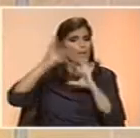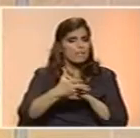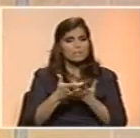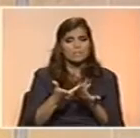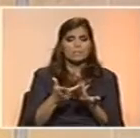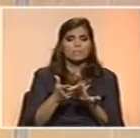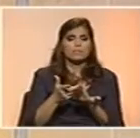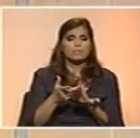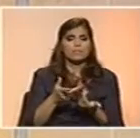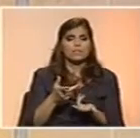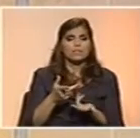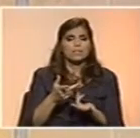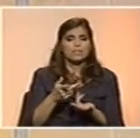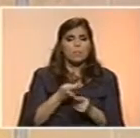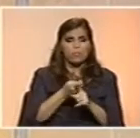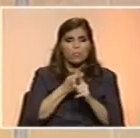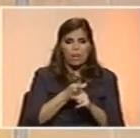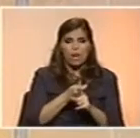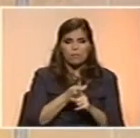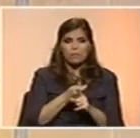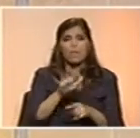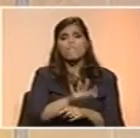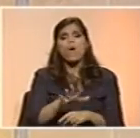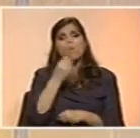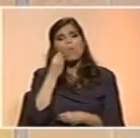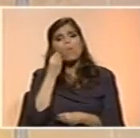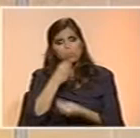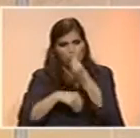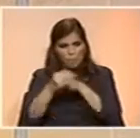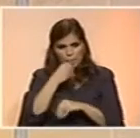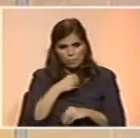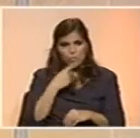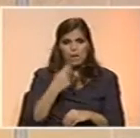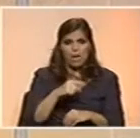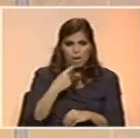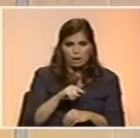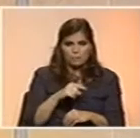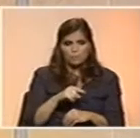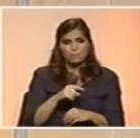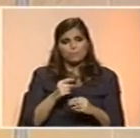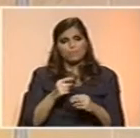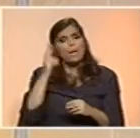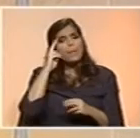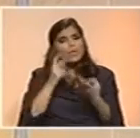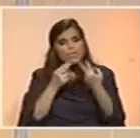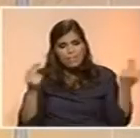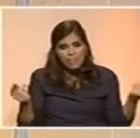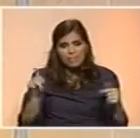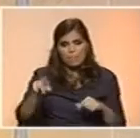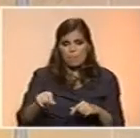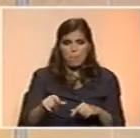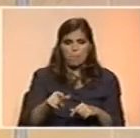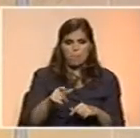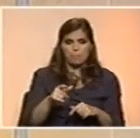provocados pela forma como nós nos alimentamos. Há impacto em termos de biodiversidade e há impactos também em